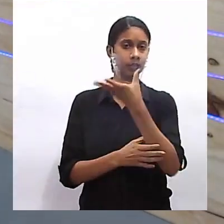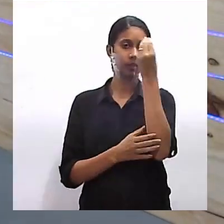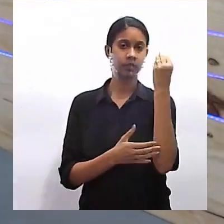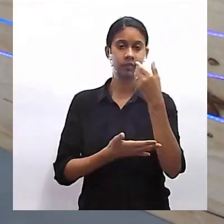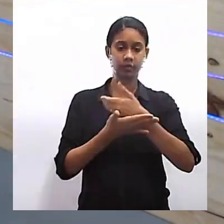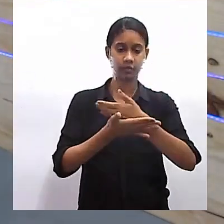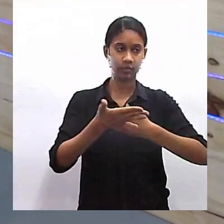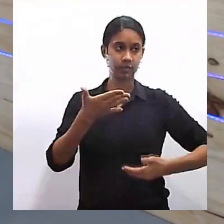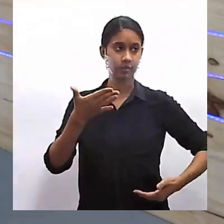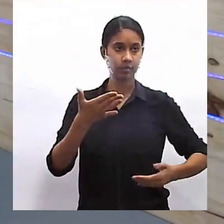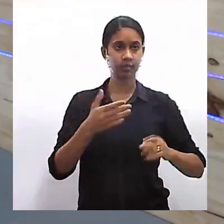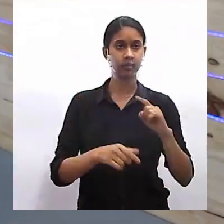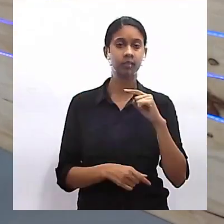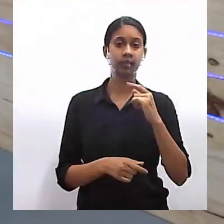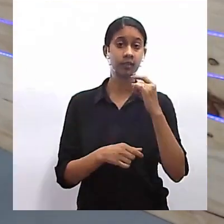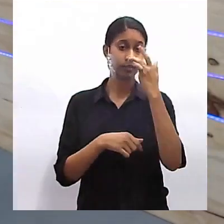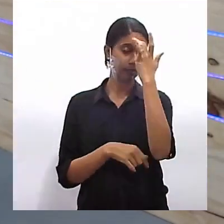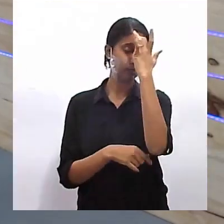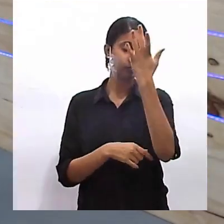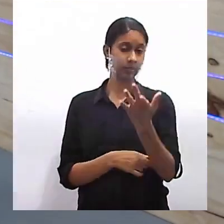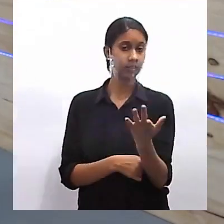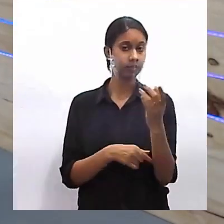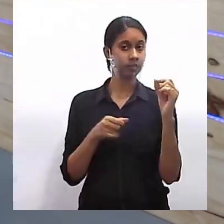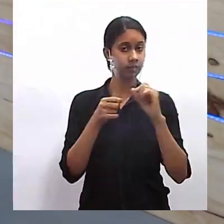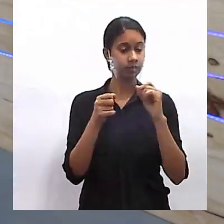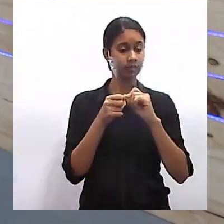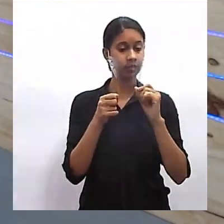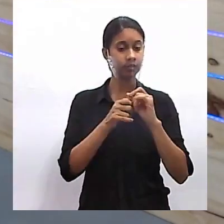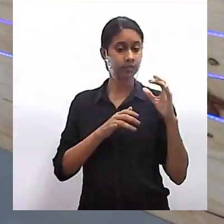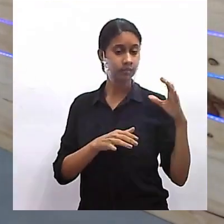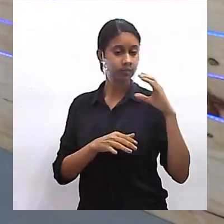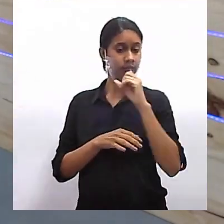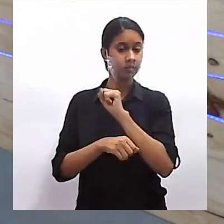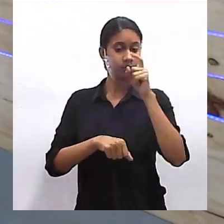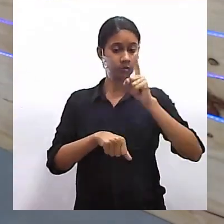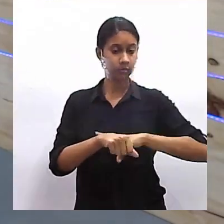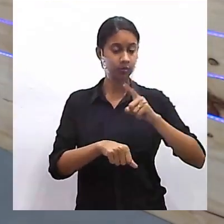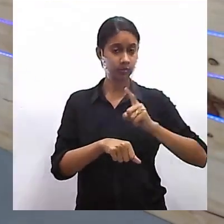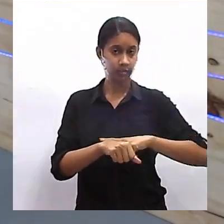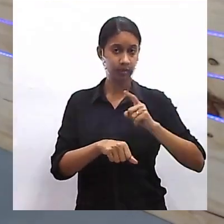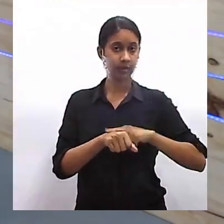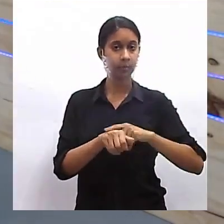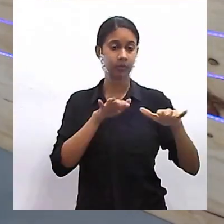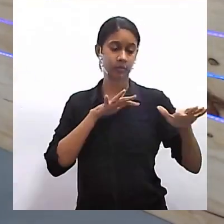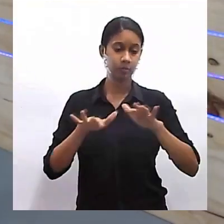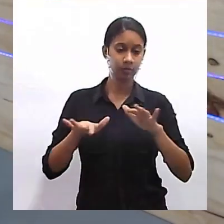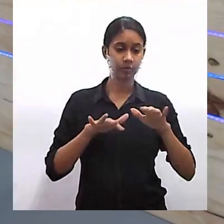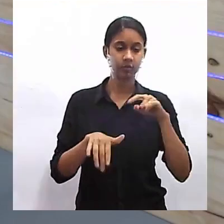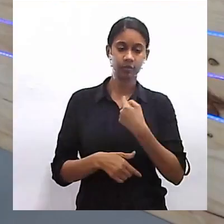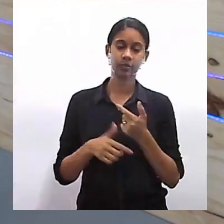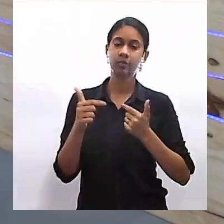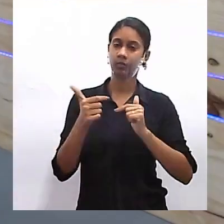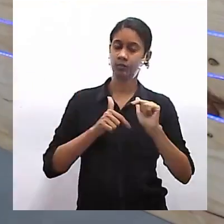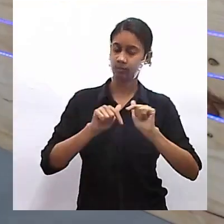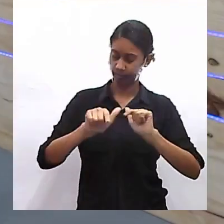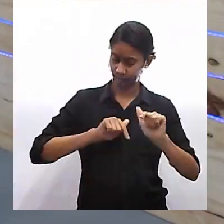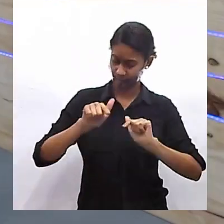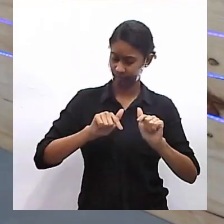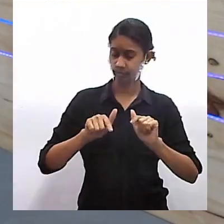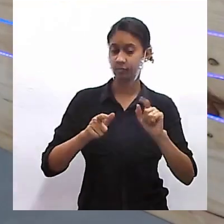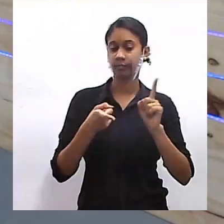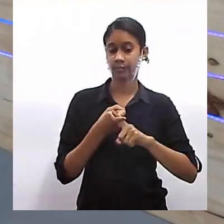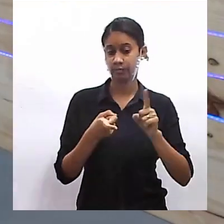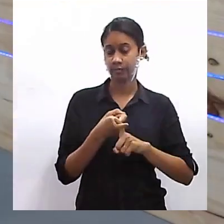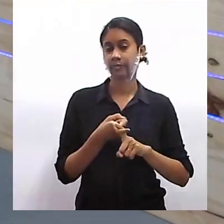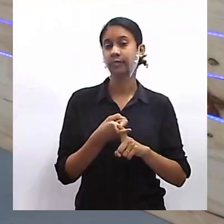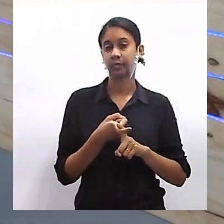fiscal. Então, isso vai facilitar, vai me agilizar, né, o tempo de movimentação que a gente está trabalhando, né, e ainda vai